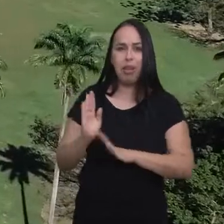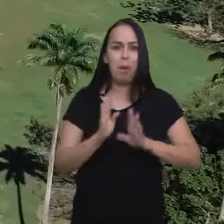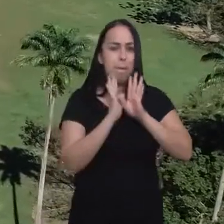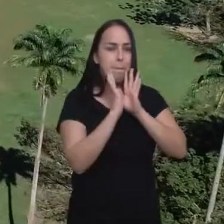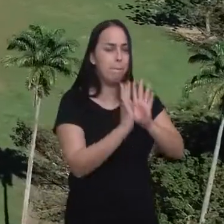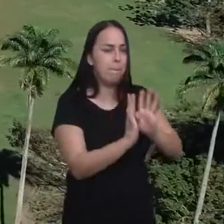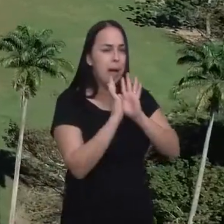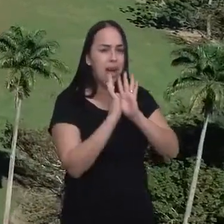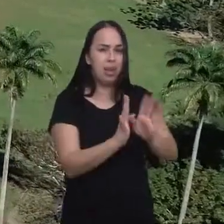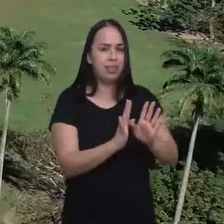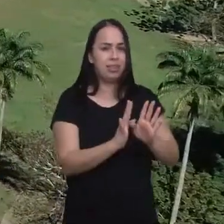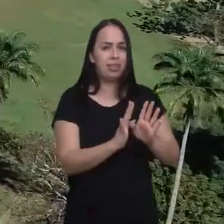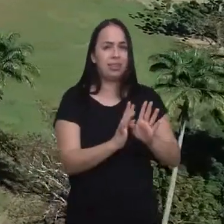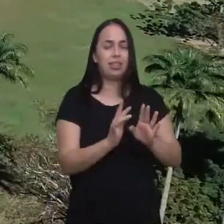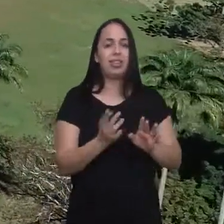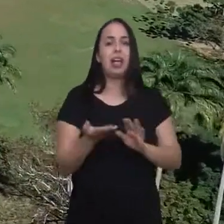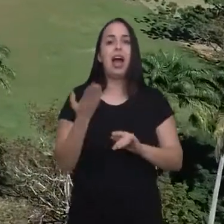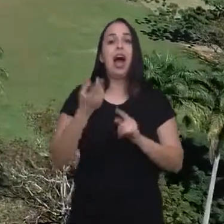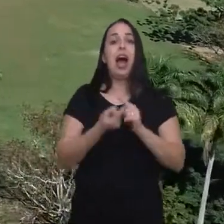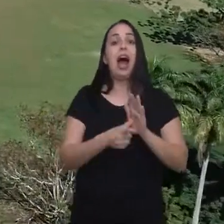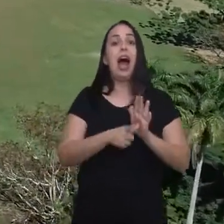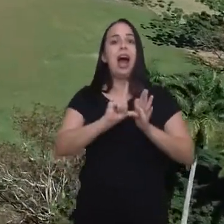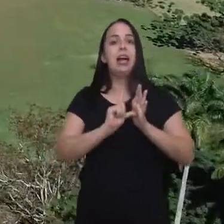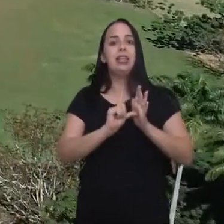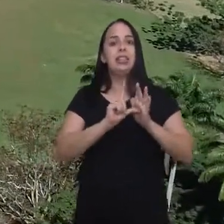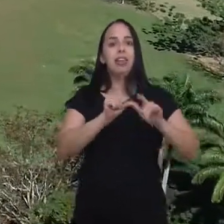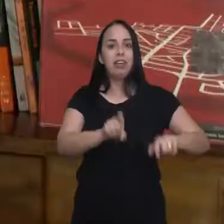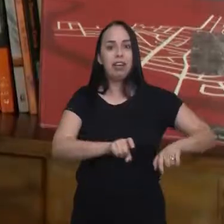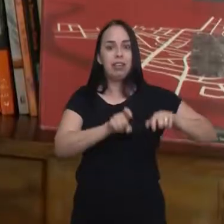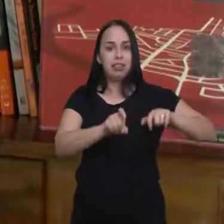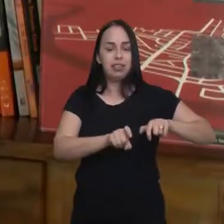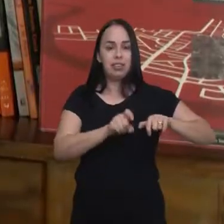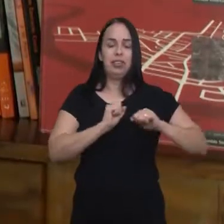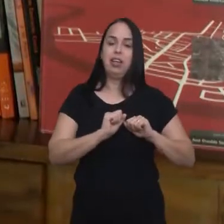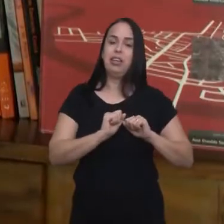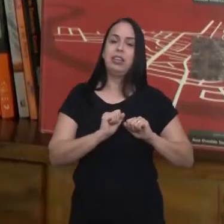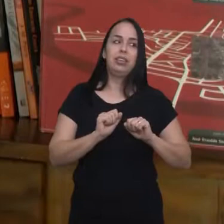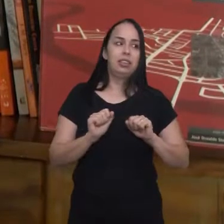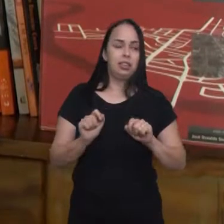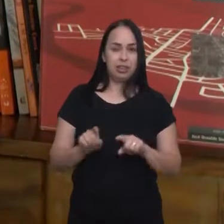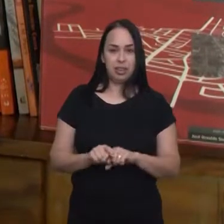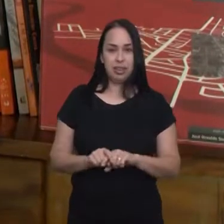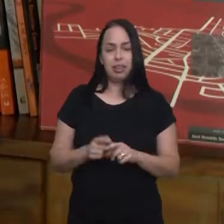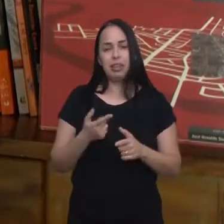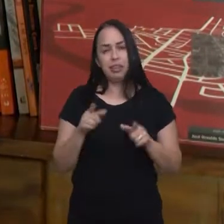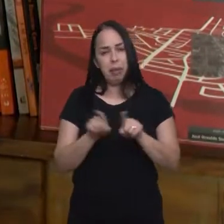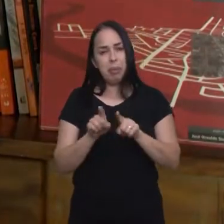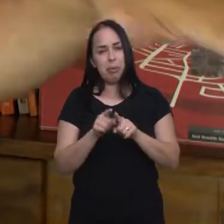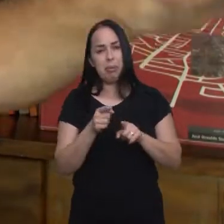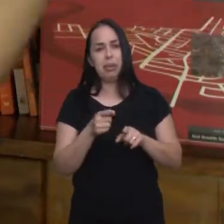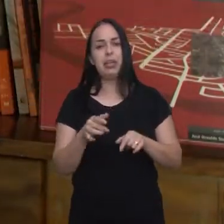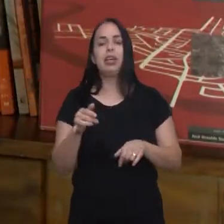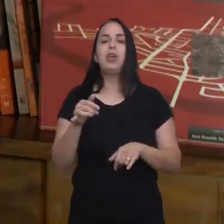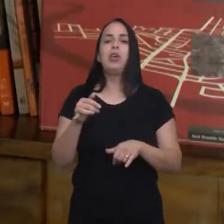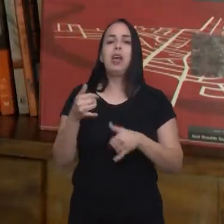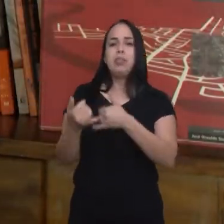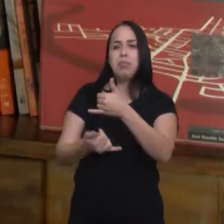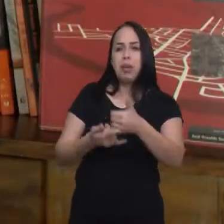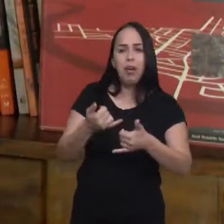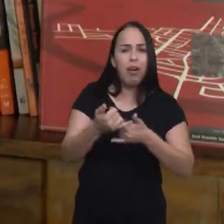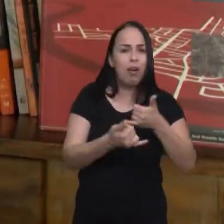da Cidade, que é a antiga Fazenda da Tecelagem, fora que outras coisas, né? Os carrinhos de